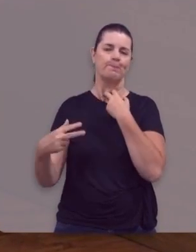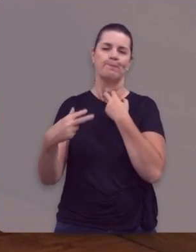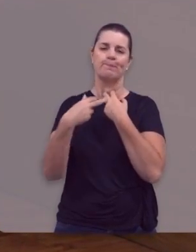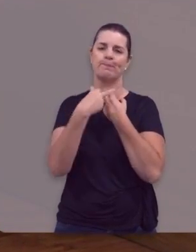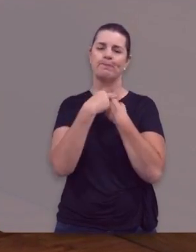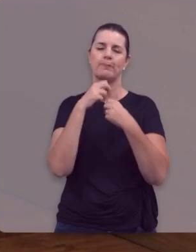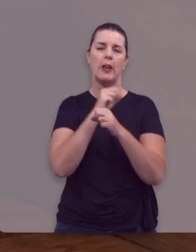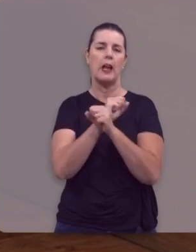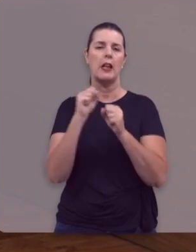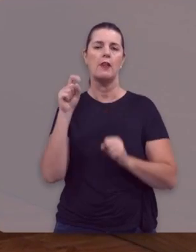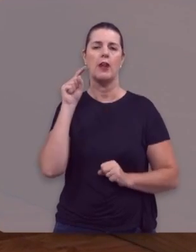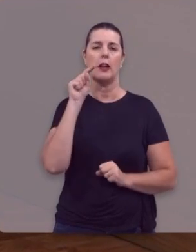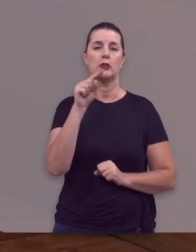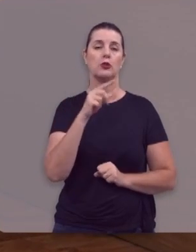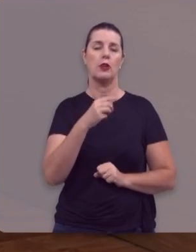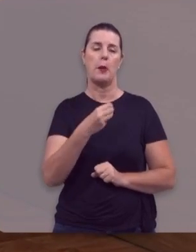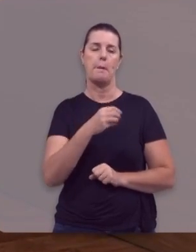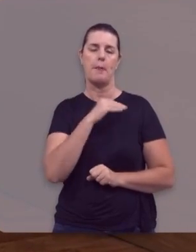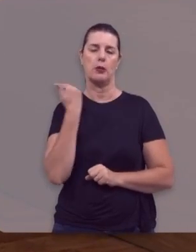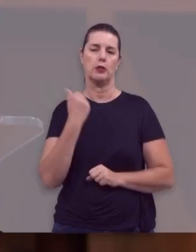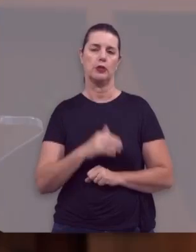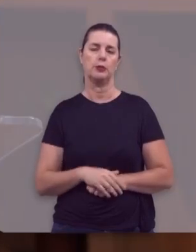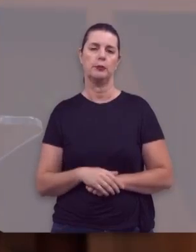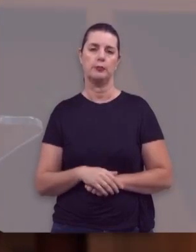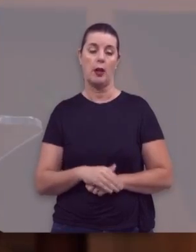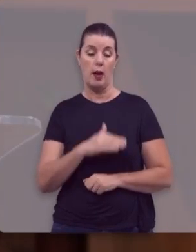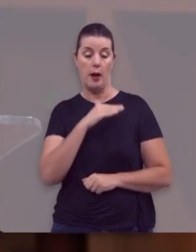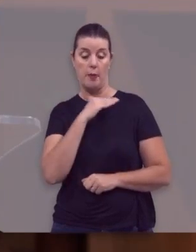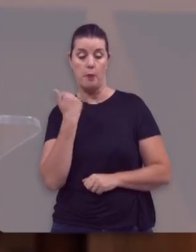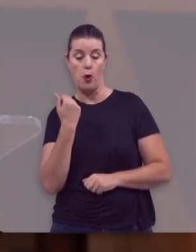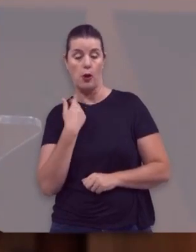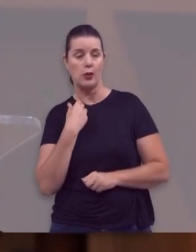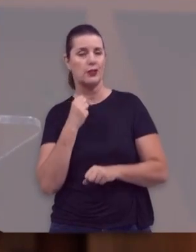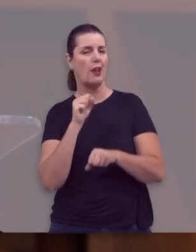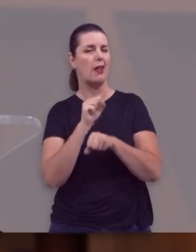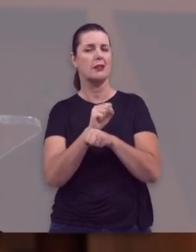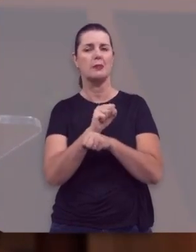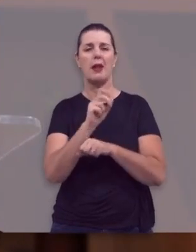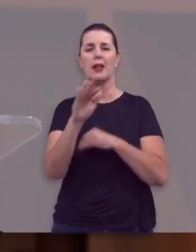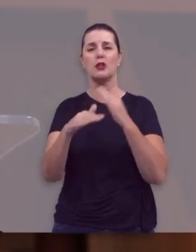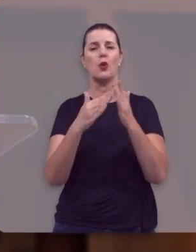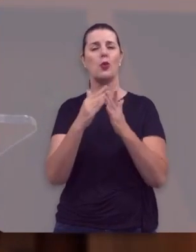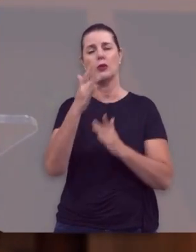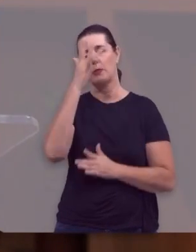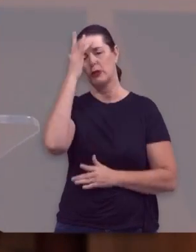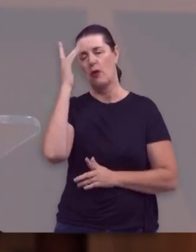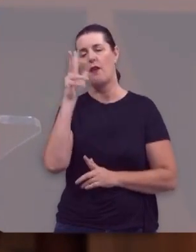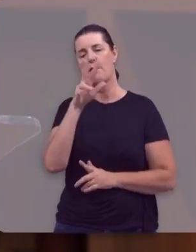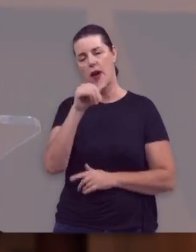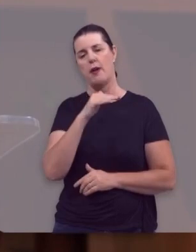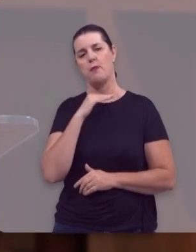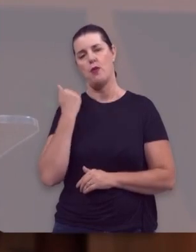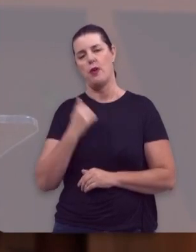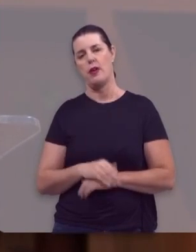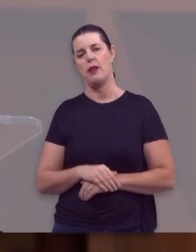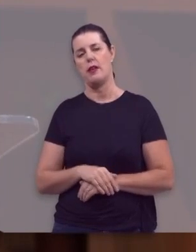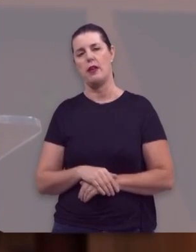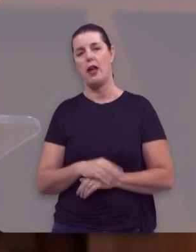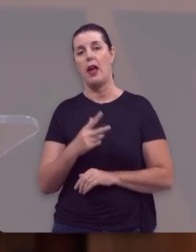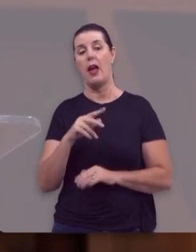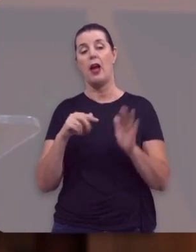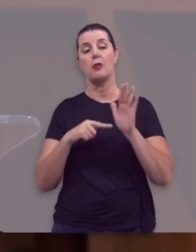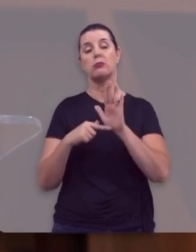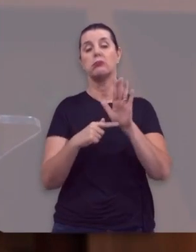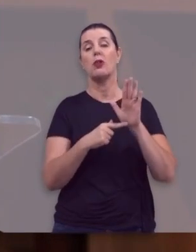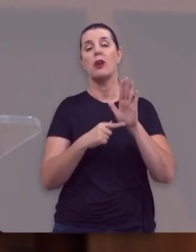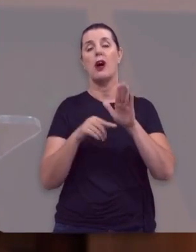livrar você da morte. A morte espreita a todos, ela é democrática. Ela é o sinal de igualdade